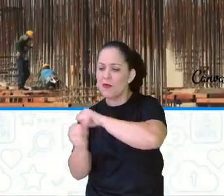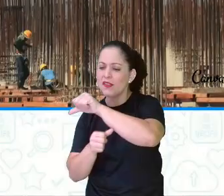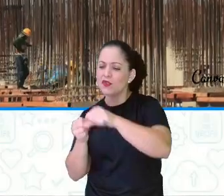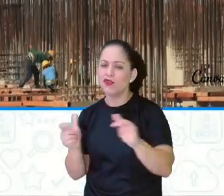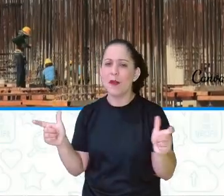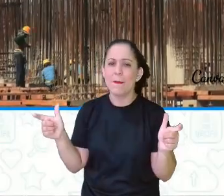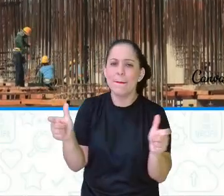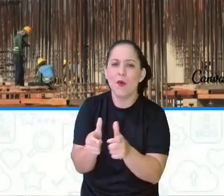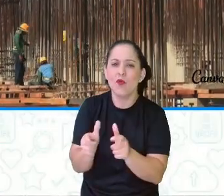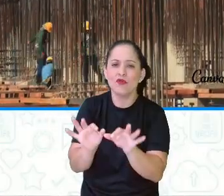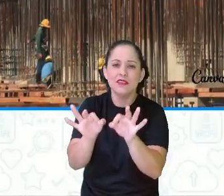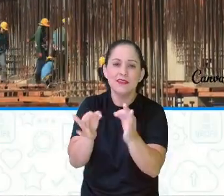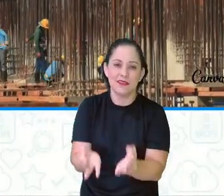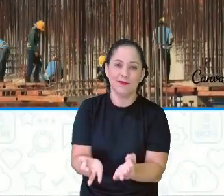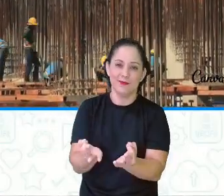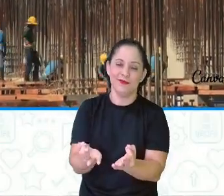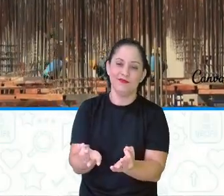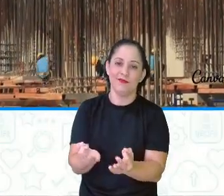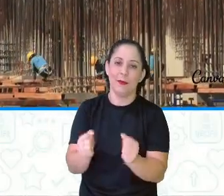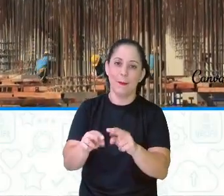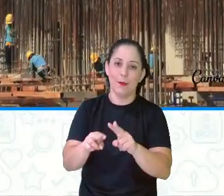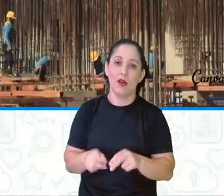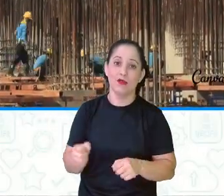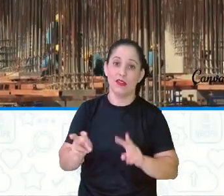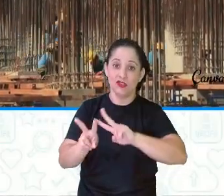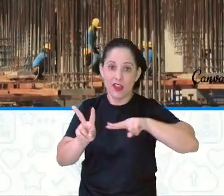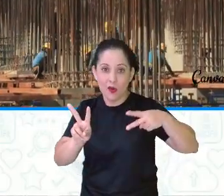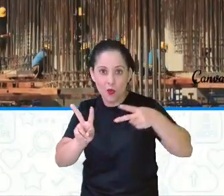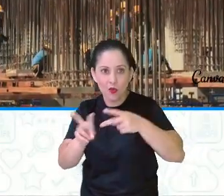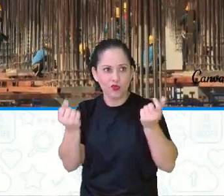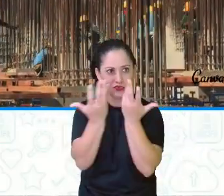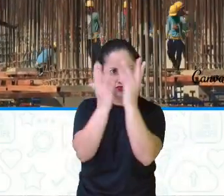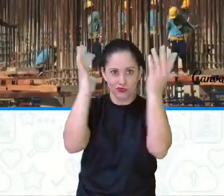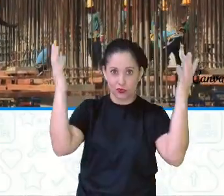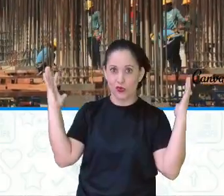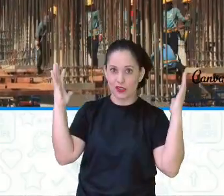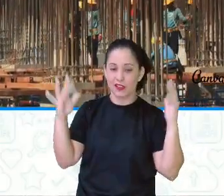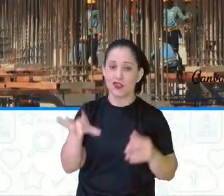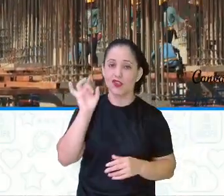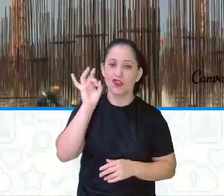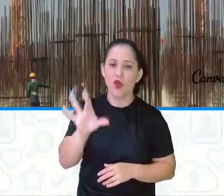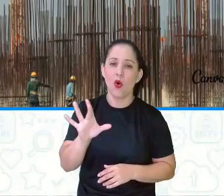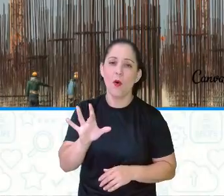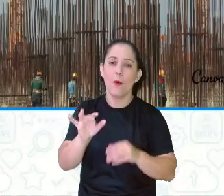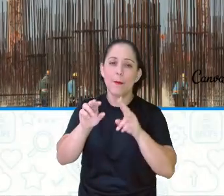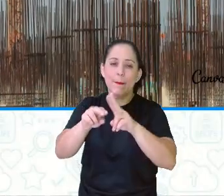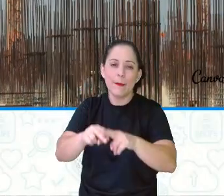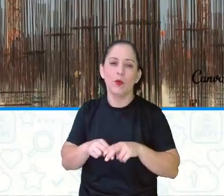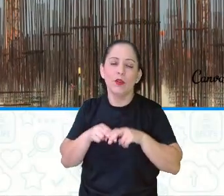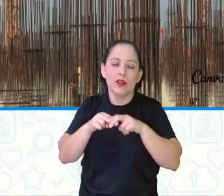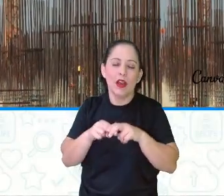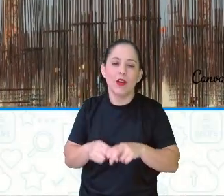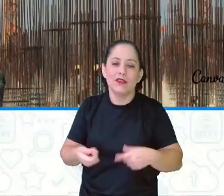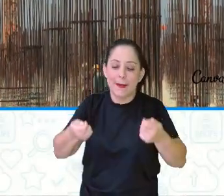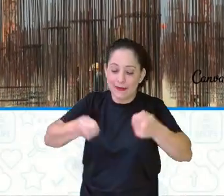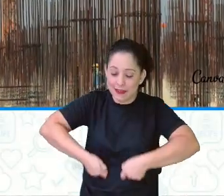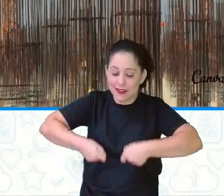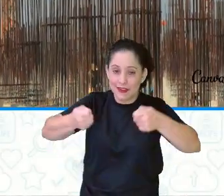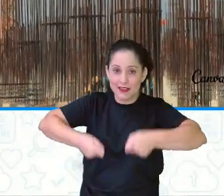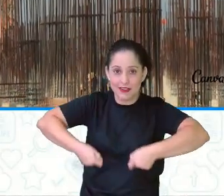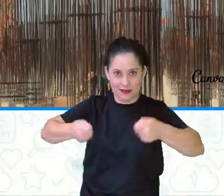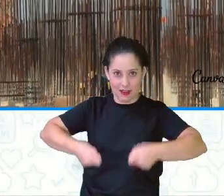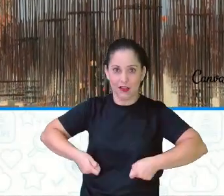Insignificantes. Uma vez que tudo se retirava da natureza, servia somente para sanar as necessidades